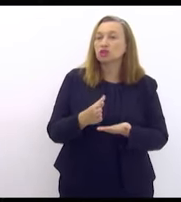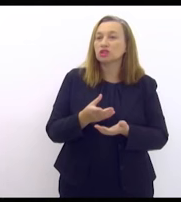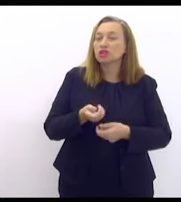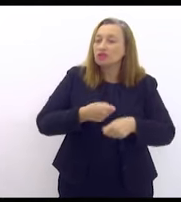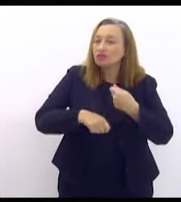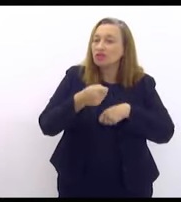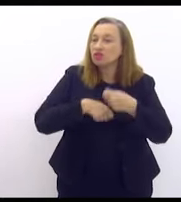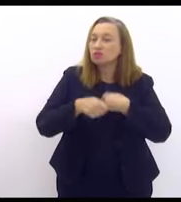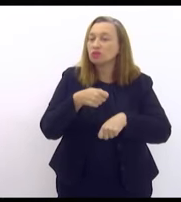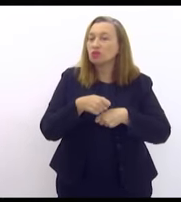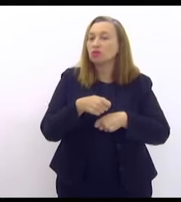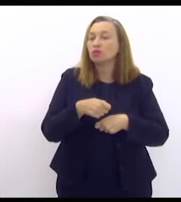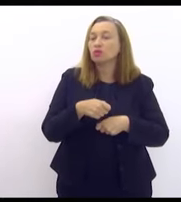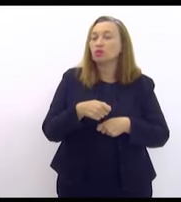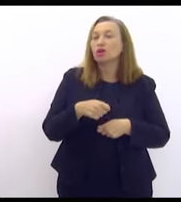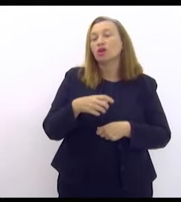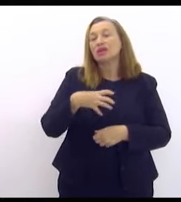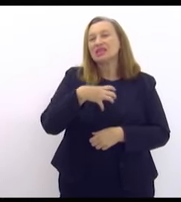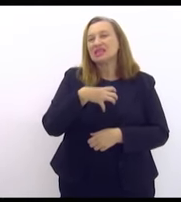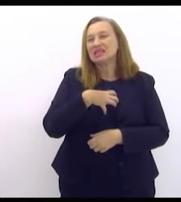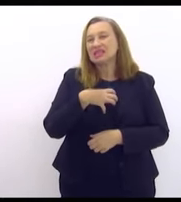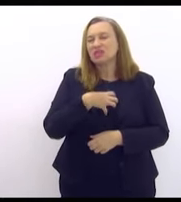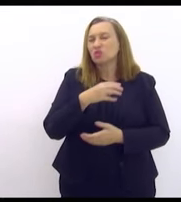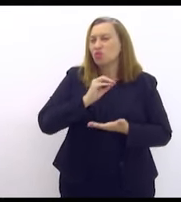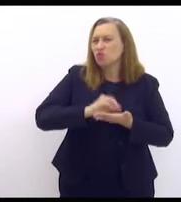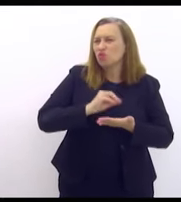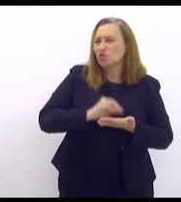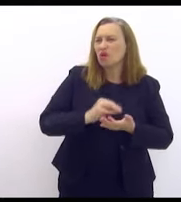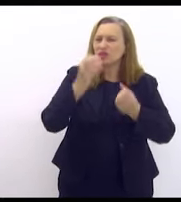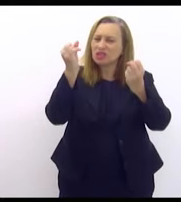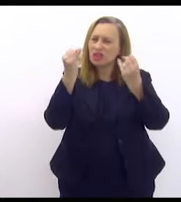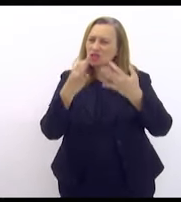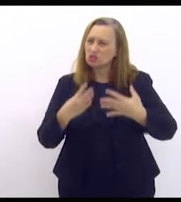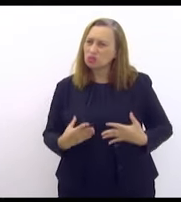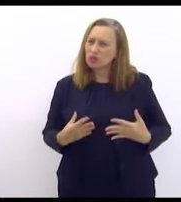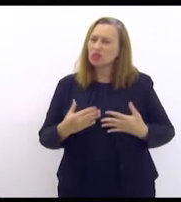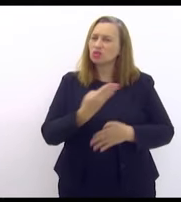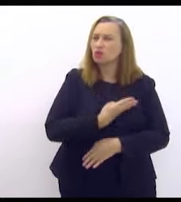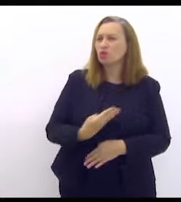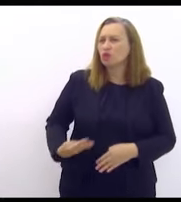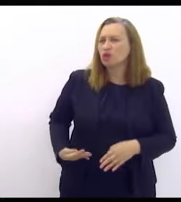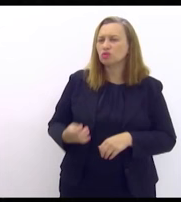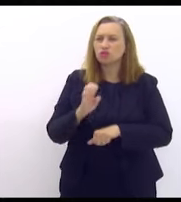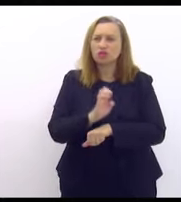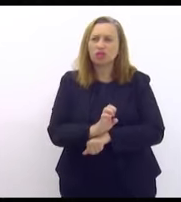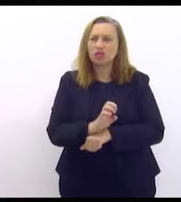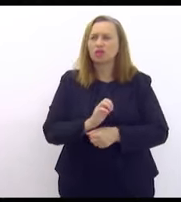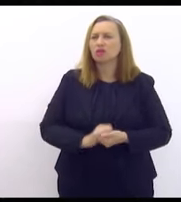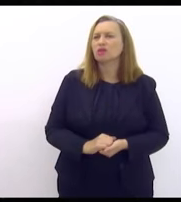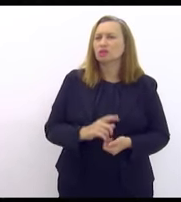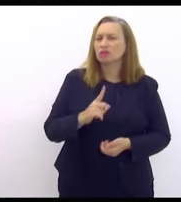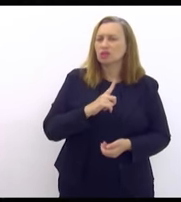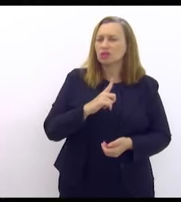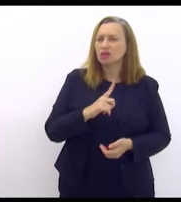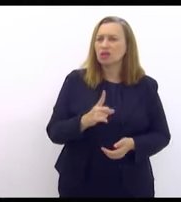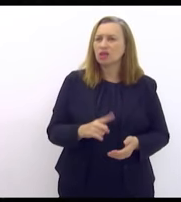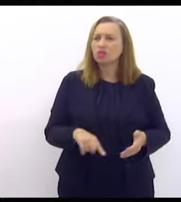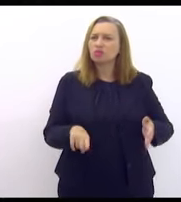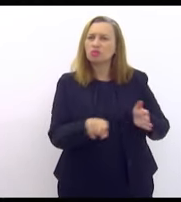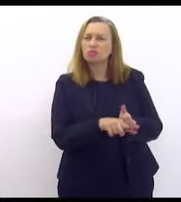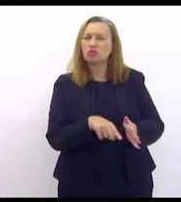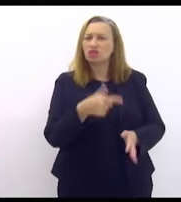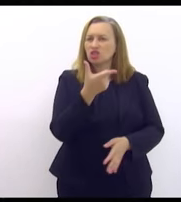Eu sinto falta de ver, nas explicações concedidas pelo governo do Estado, quando a gente tem uma renúncia de 20